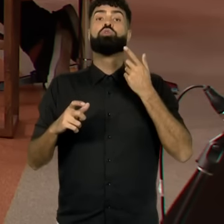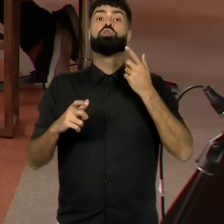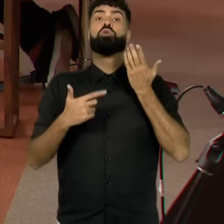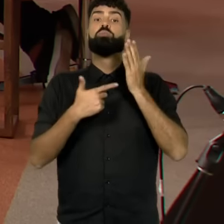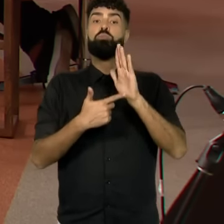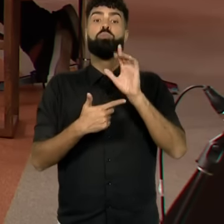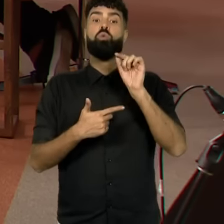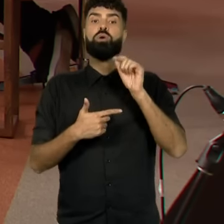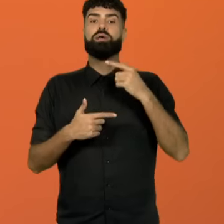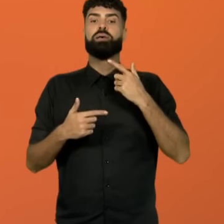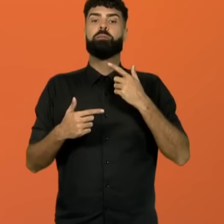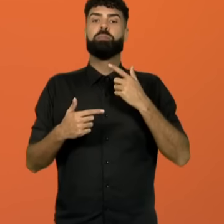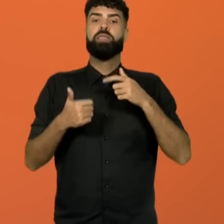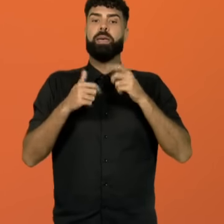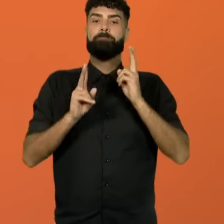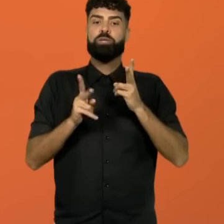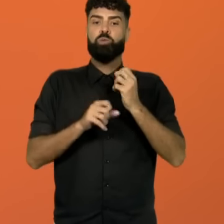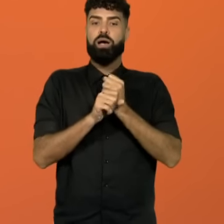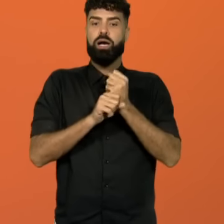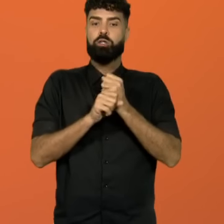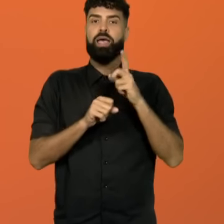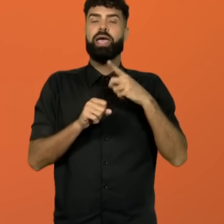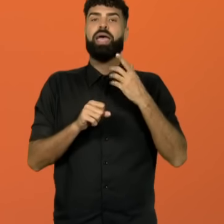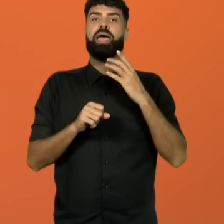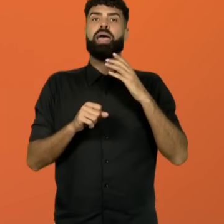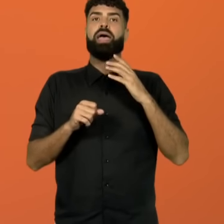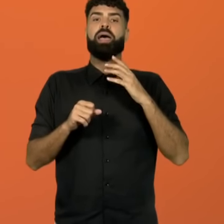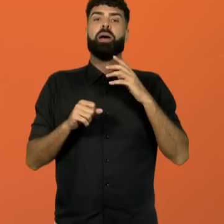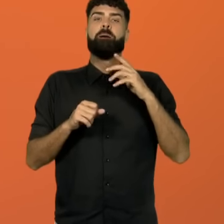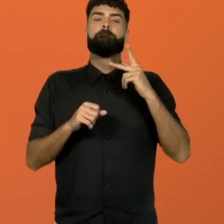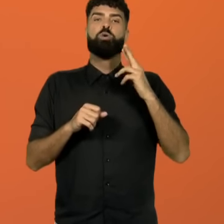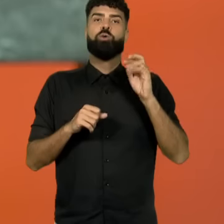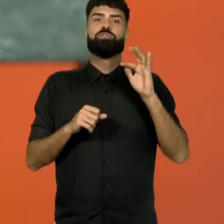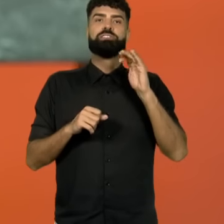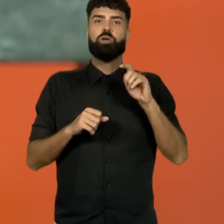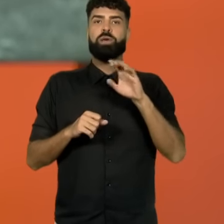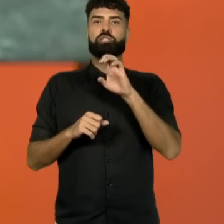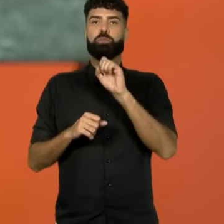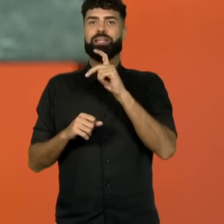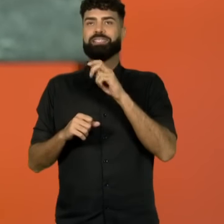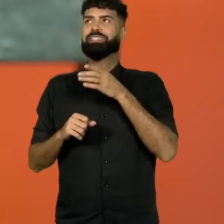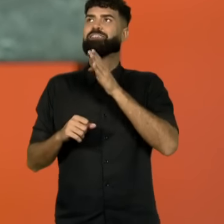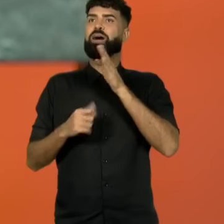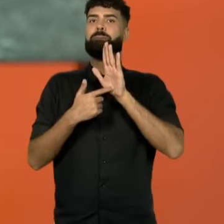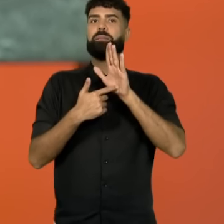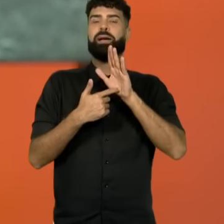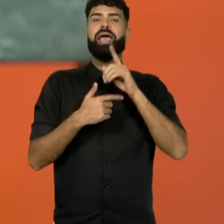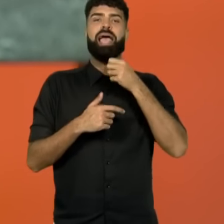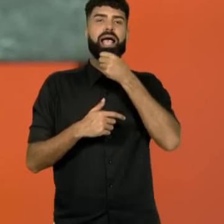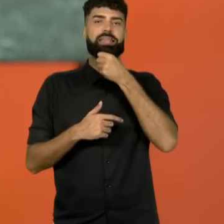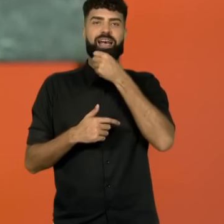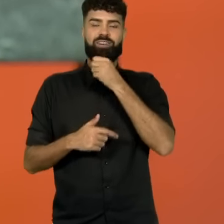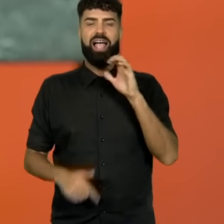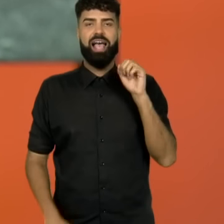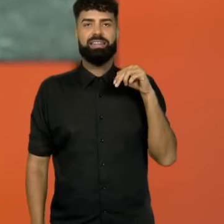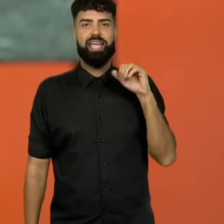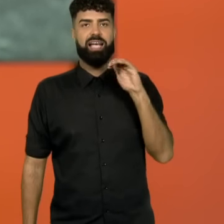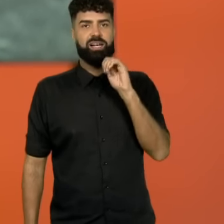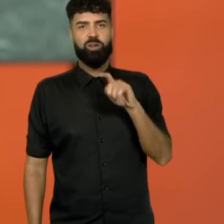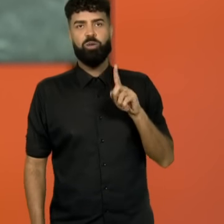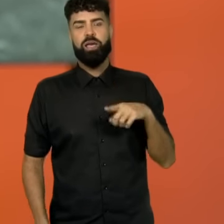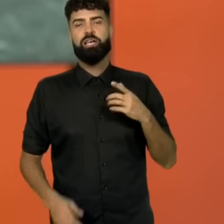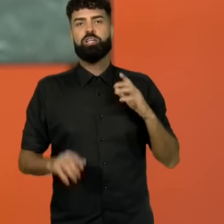simultaneamente, ela lança, no mesmo ano, o Brasileiro Profissão Esperança, que era um espetáculo que ela fazia com Paulo Gracindo. Paulo Gracindo, lá no Canecão.